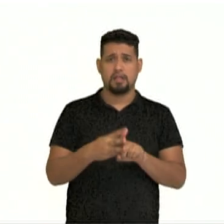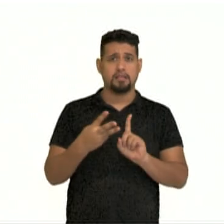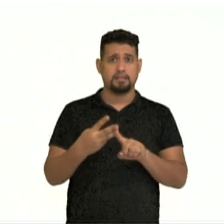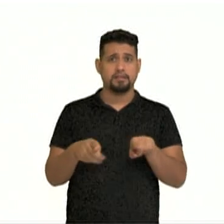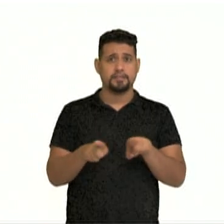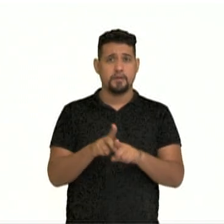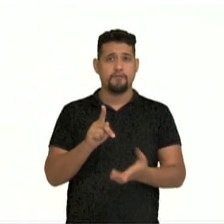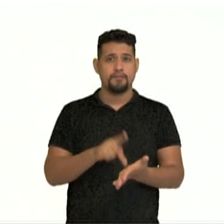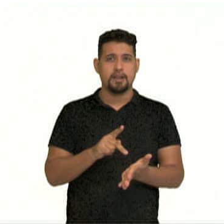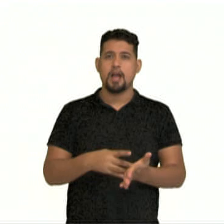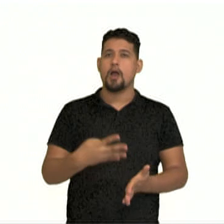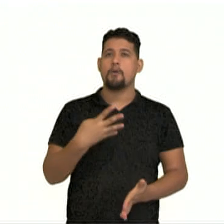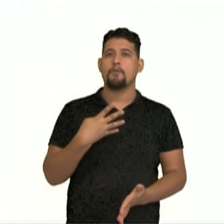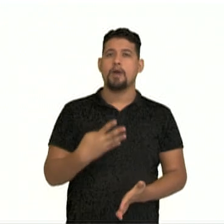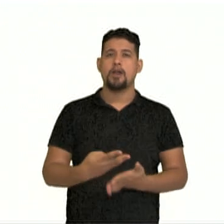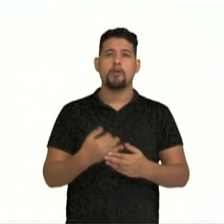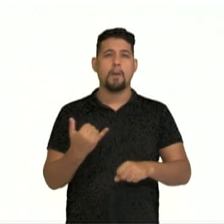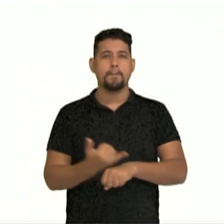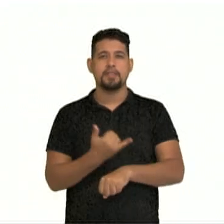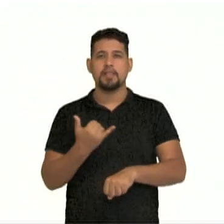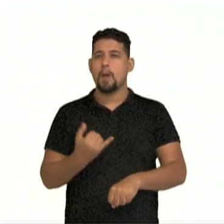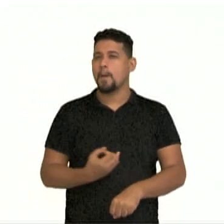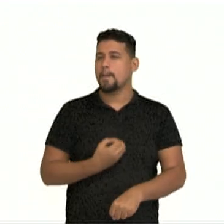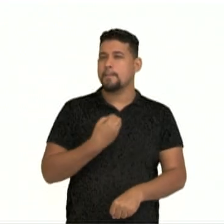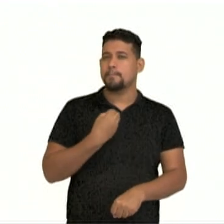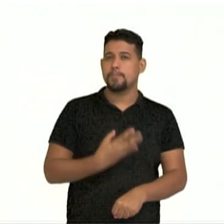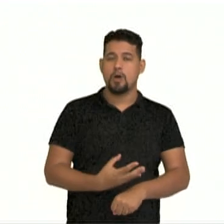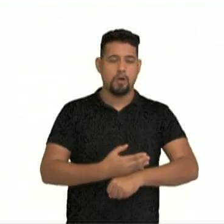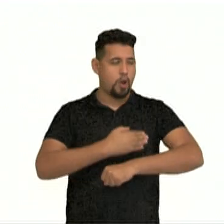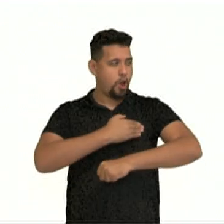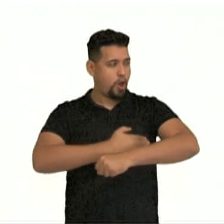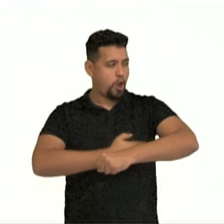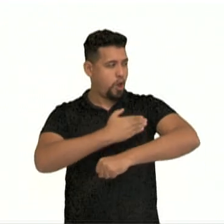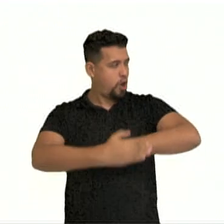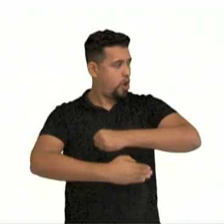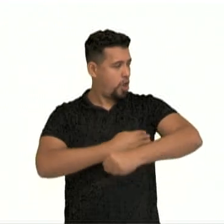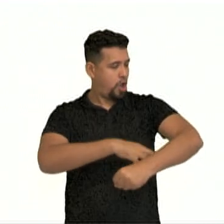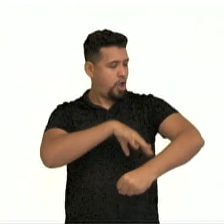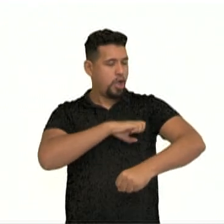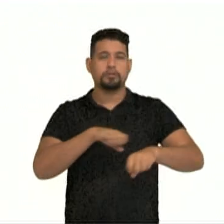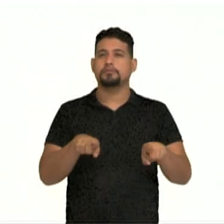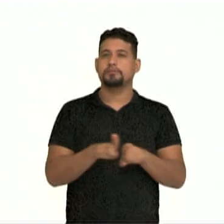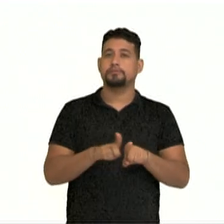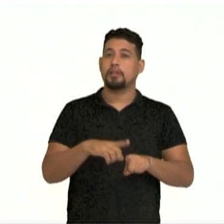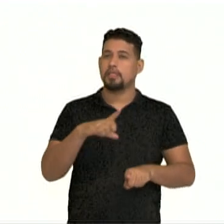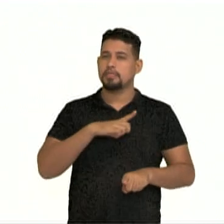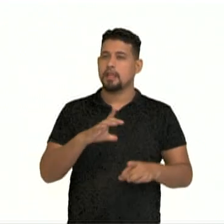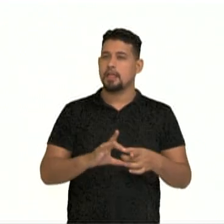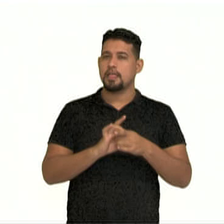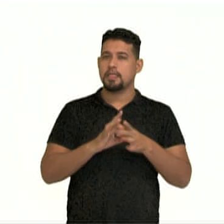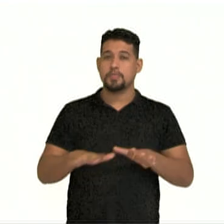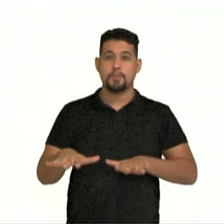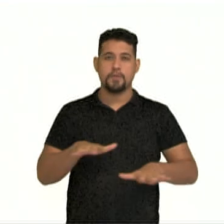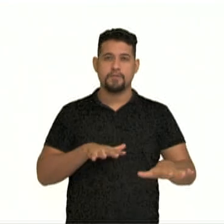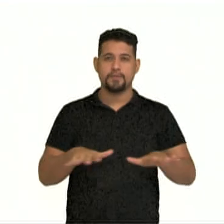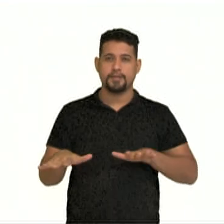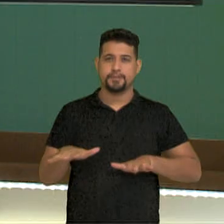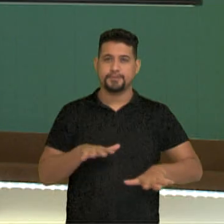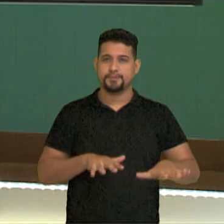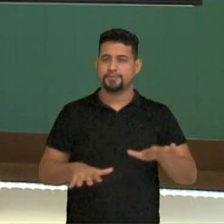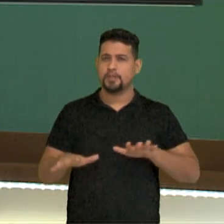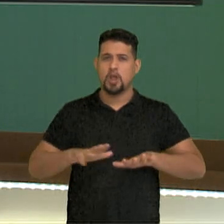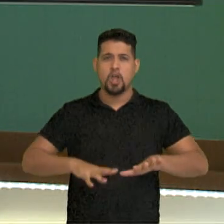A 4. Os metais são bons condutores elétricos por possuírem elétrons com liberdade de movimento,